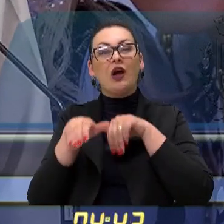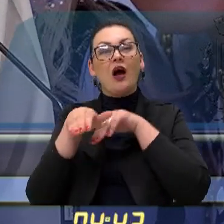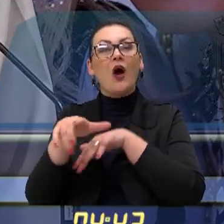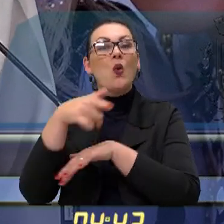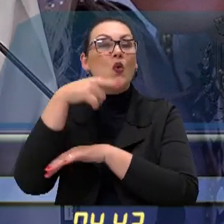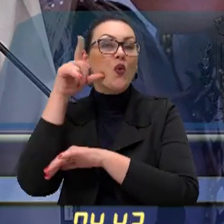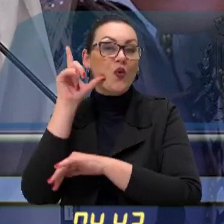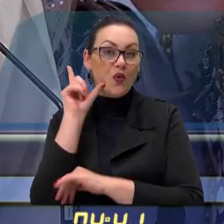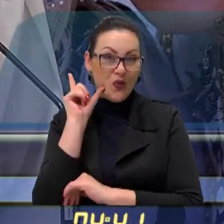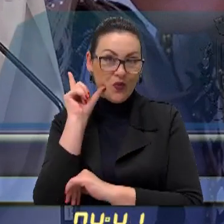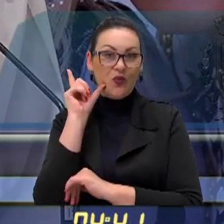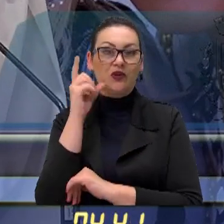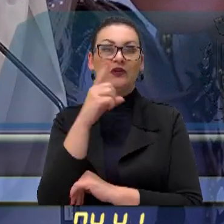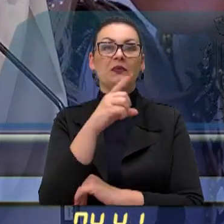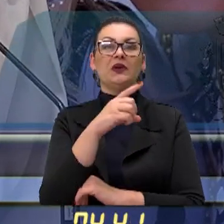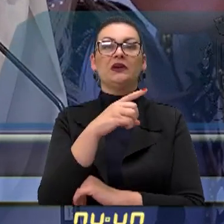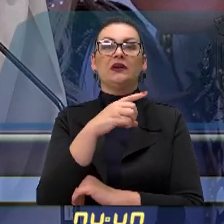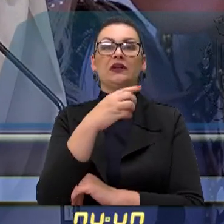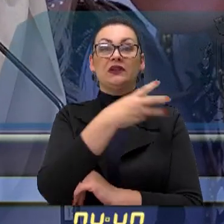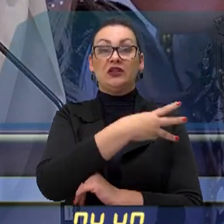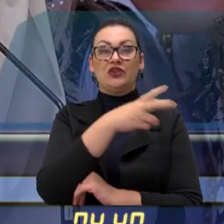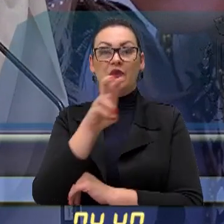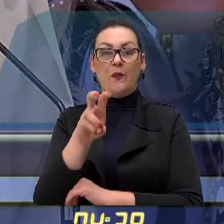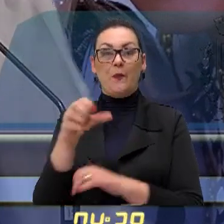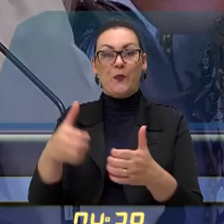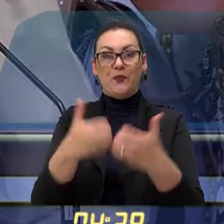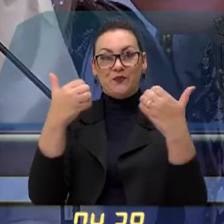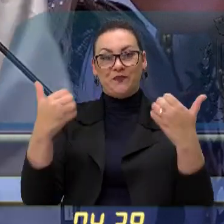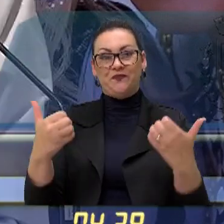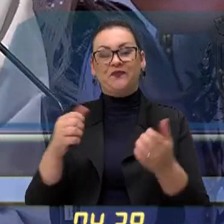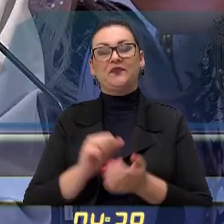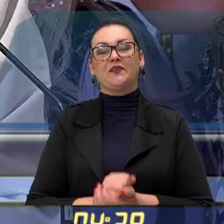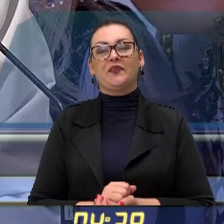ontem da 35ª Oktoberfest.